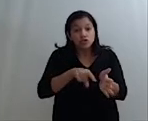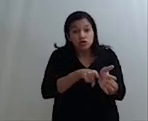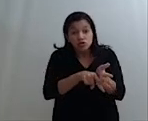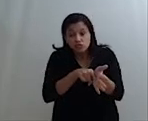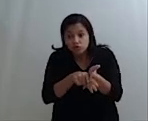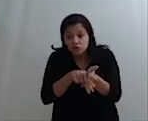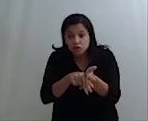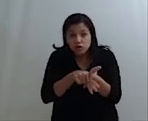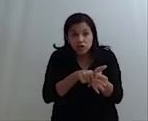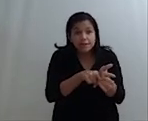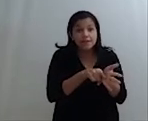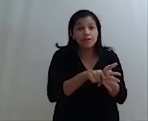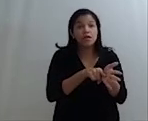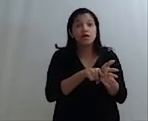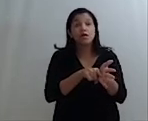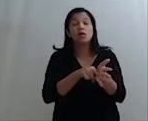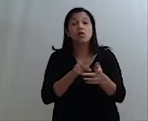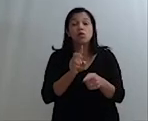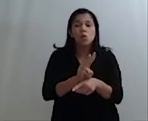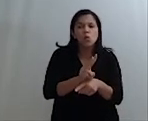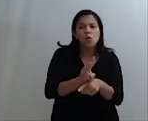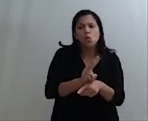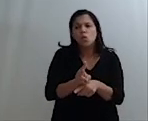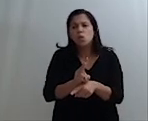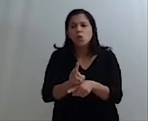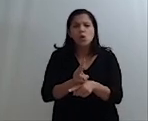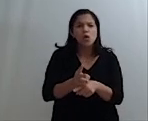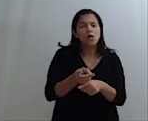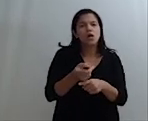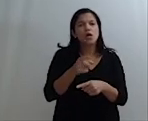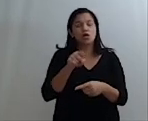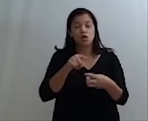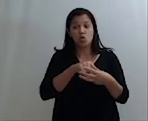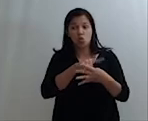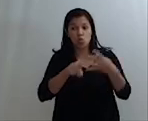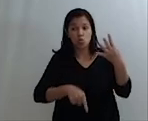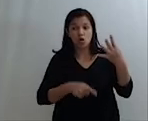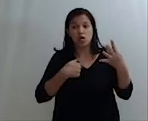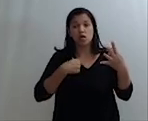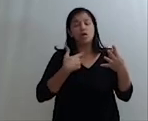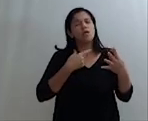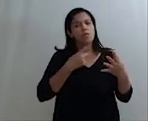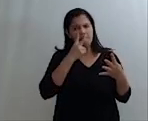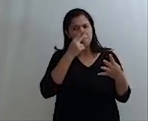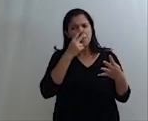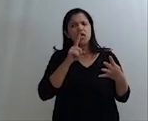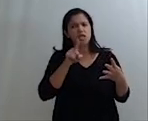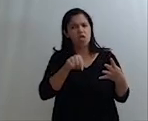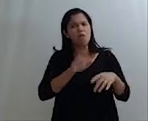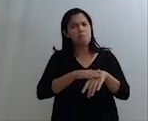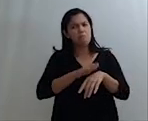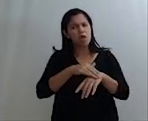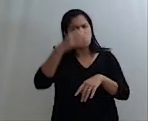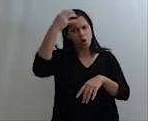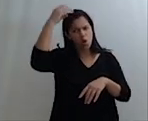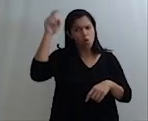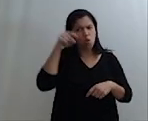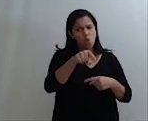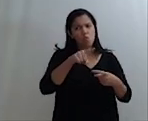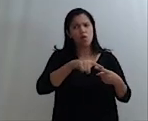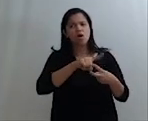eh sobre quatro fundamentos fortes indícios de autoria conveniência para instrução criminal